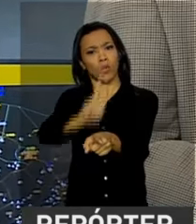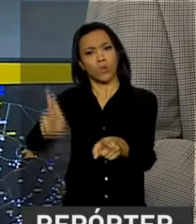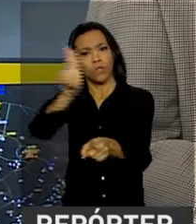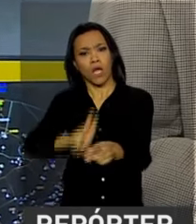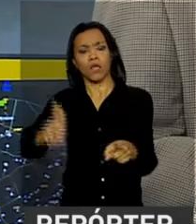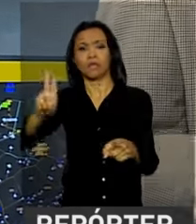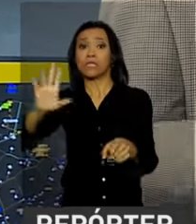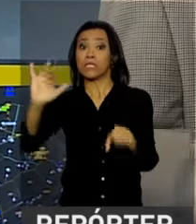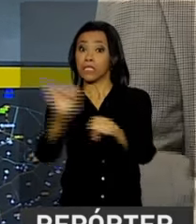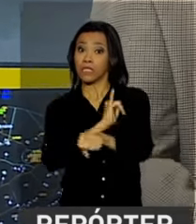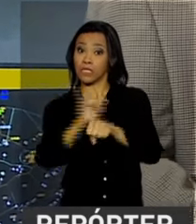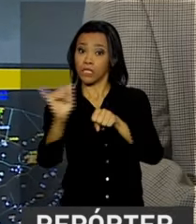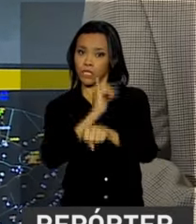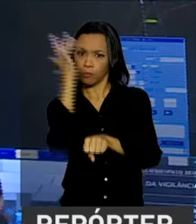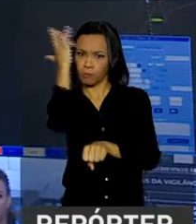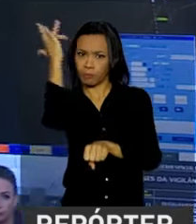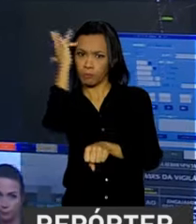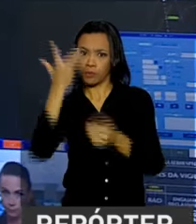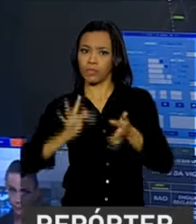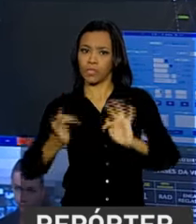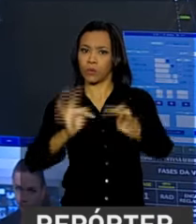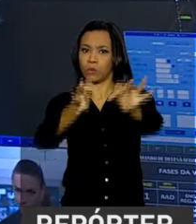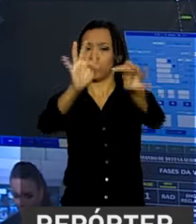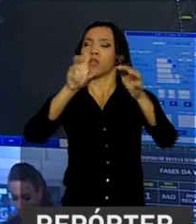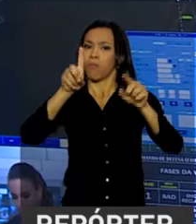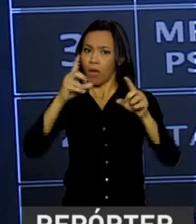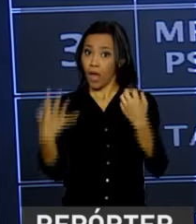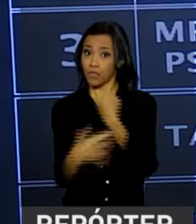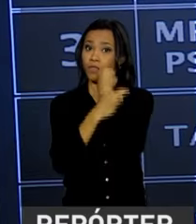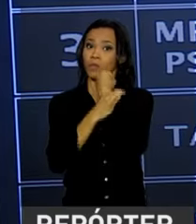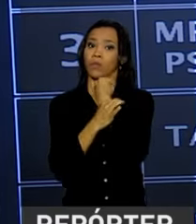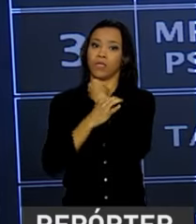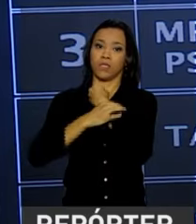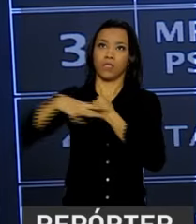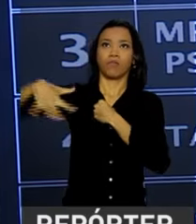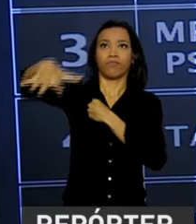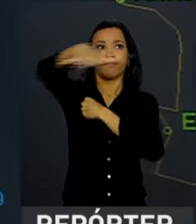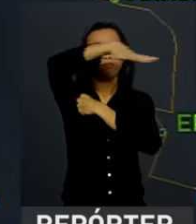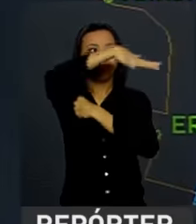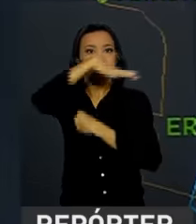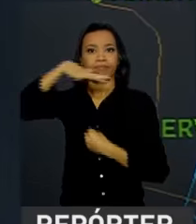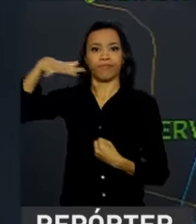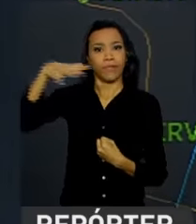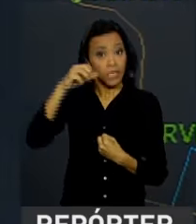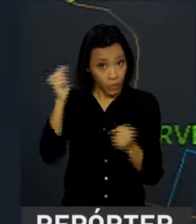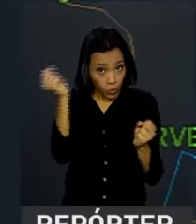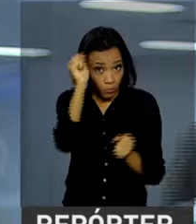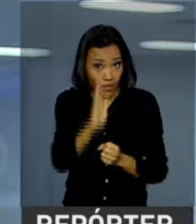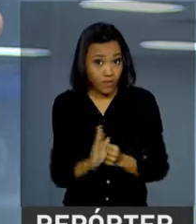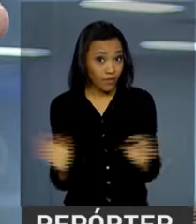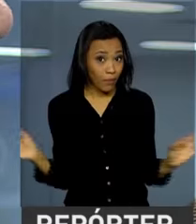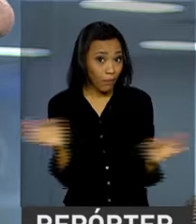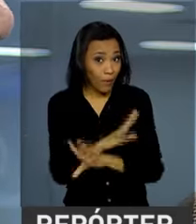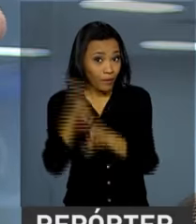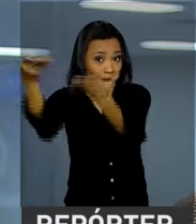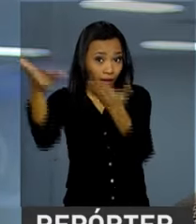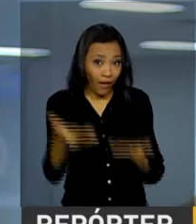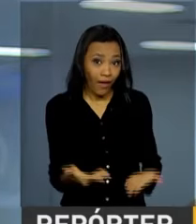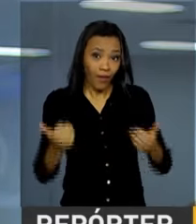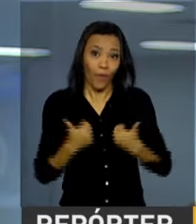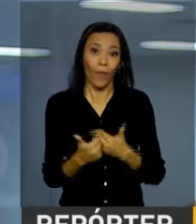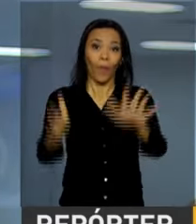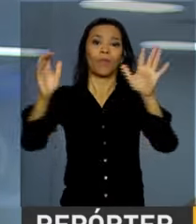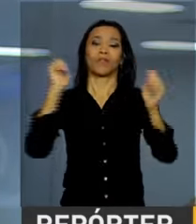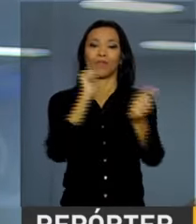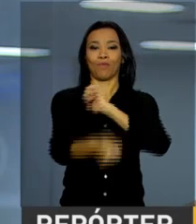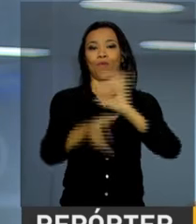instrumentos de ponta para garantir a segurança do espaço aéreo e que o Brasil está pronto para receber os Jogos. O Brasil pode ficar